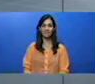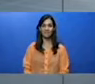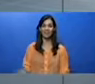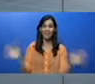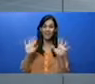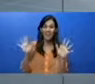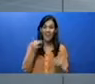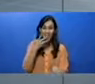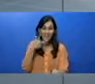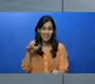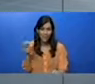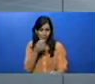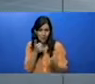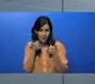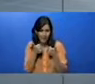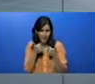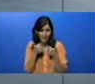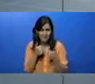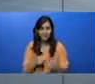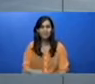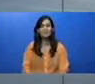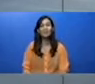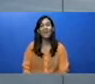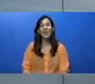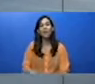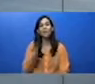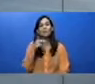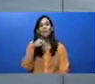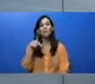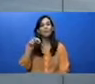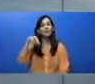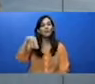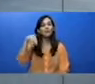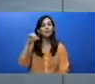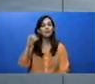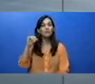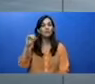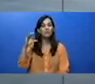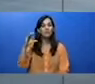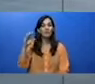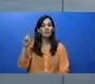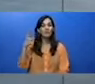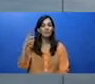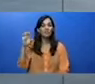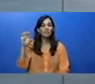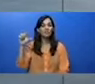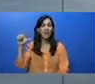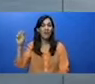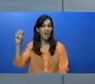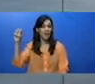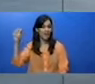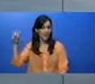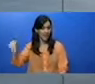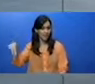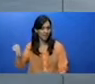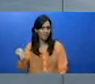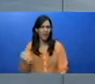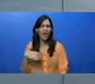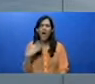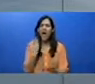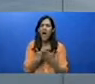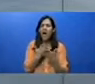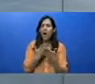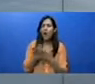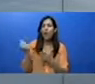Olá, crianças! Tudo bem com vocês? Sou a professora Michele. Nós vamos para a nossa aula número 9 do terceiro